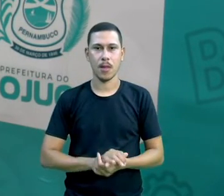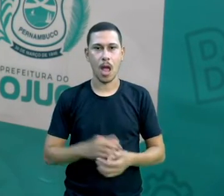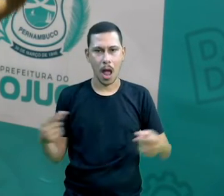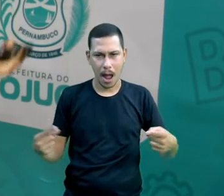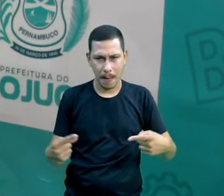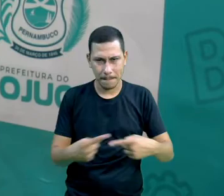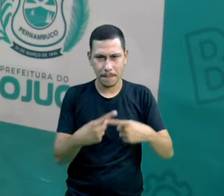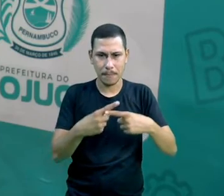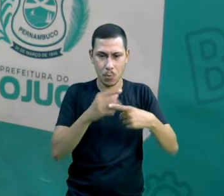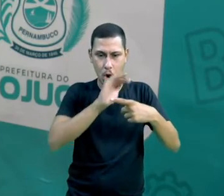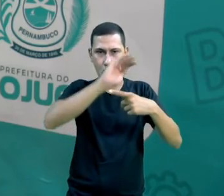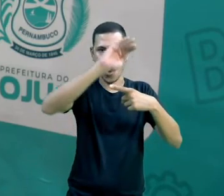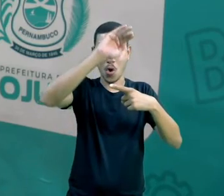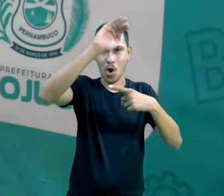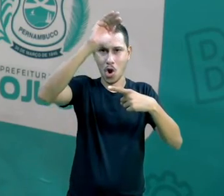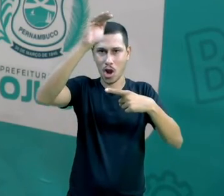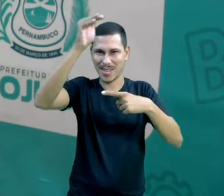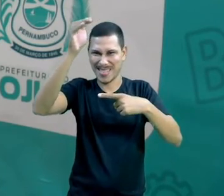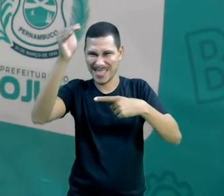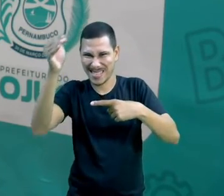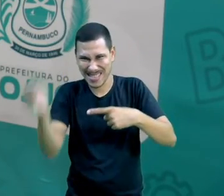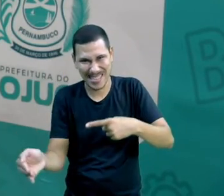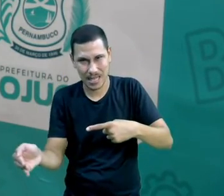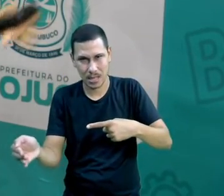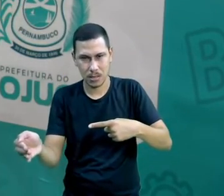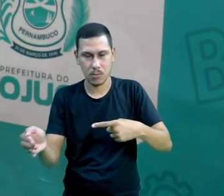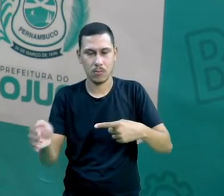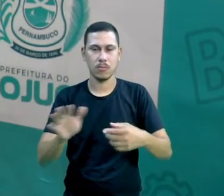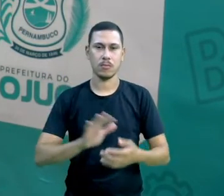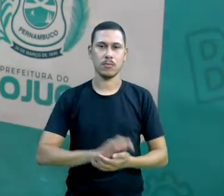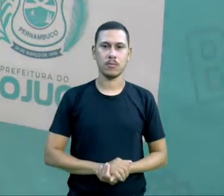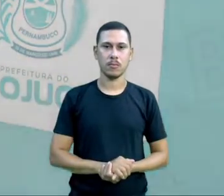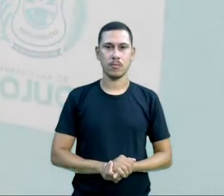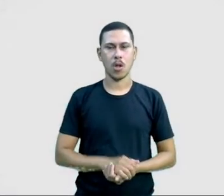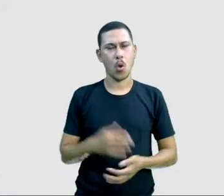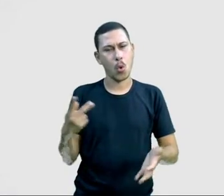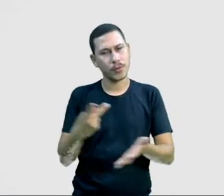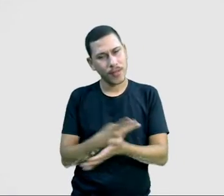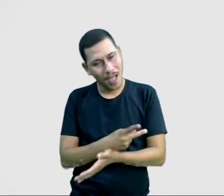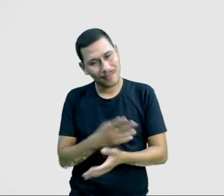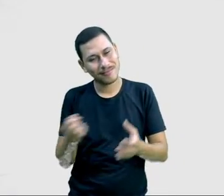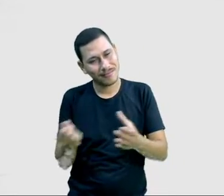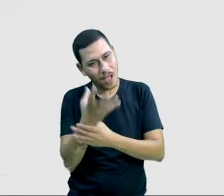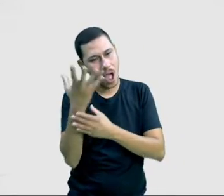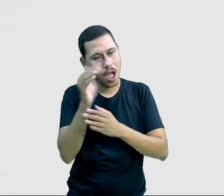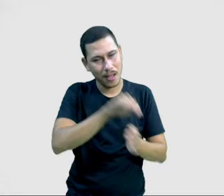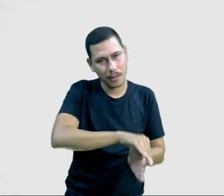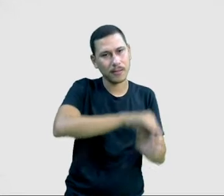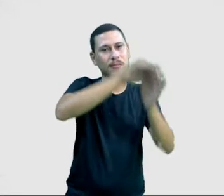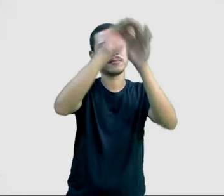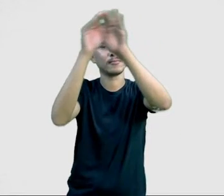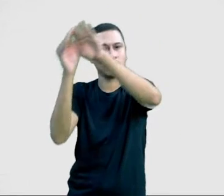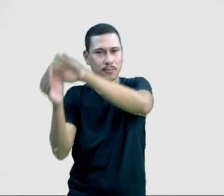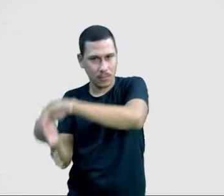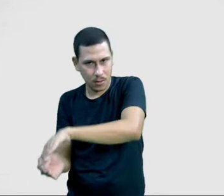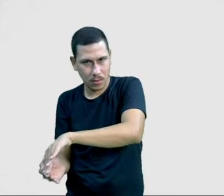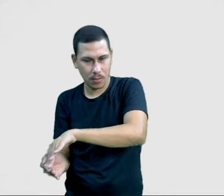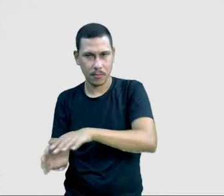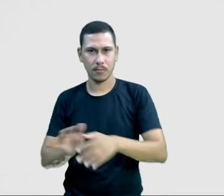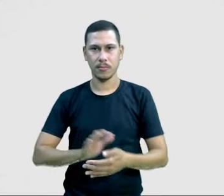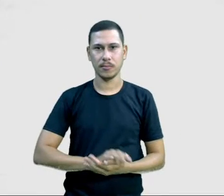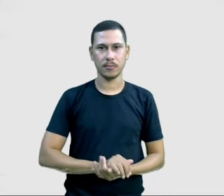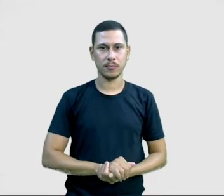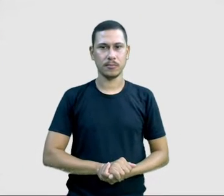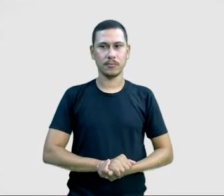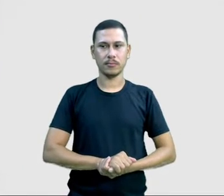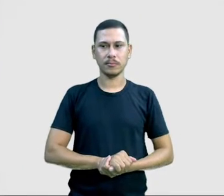outra, fazendo com que o solo suba. Então, quando isso acontece, eu tenho a criação das cadeias